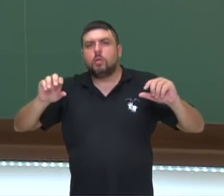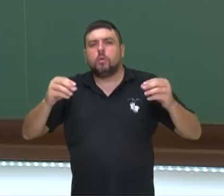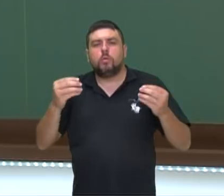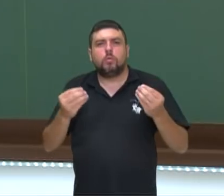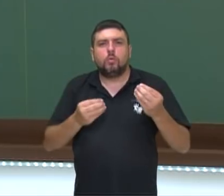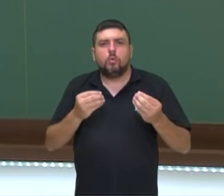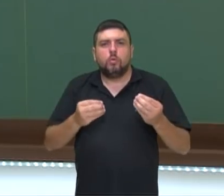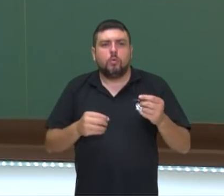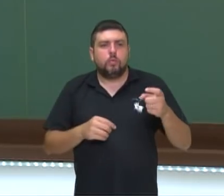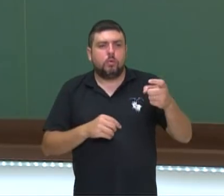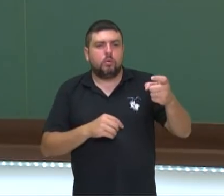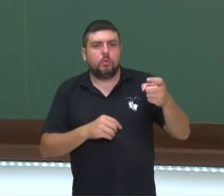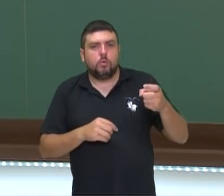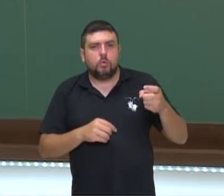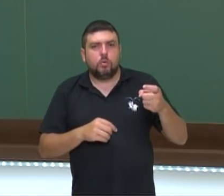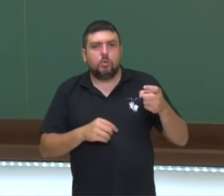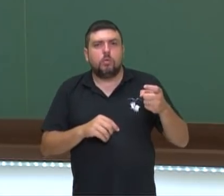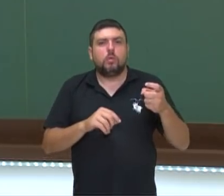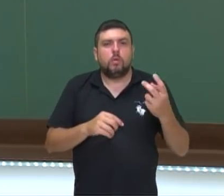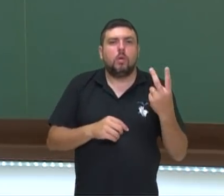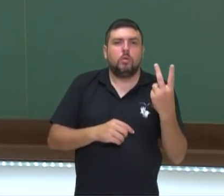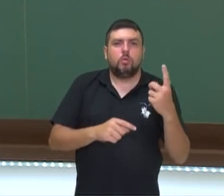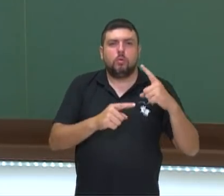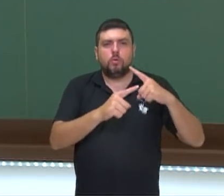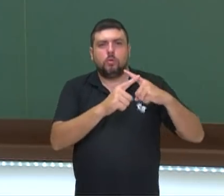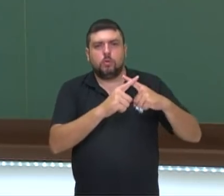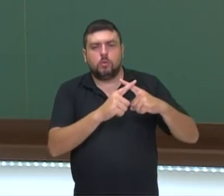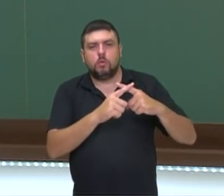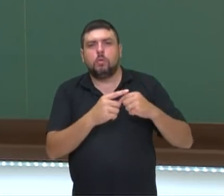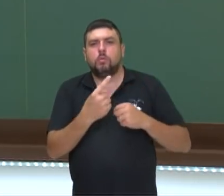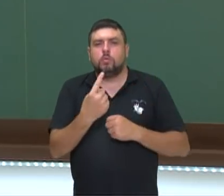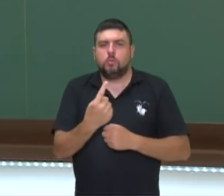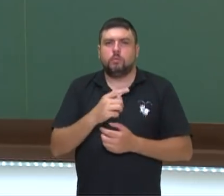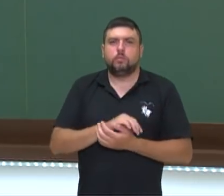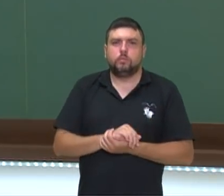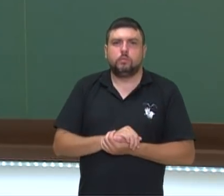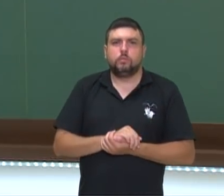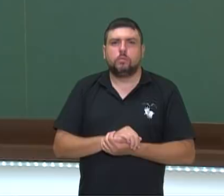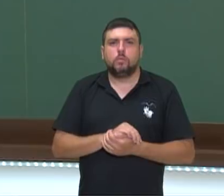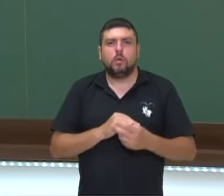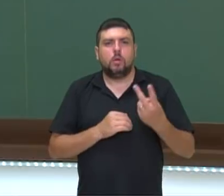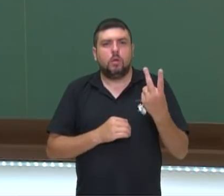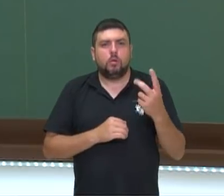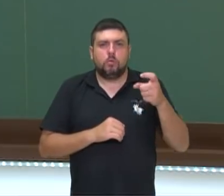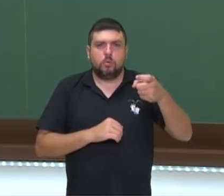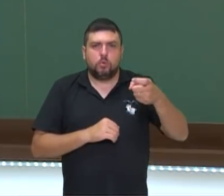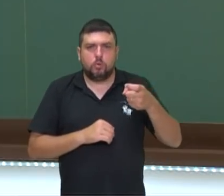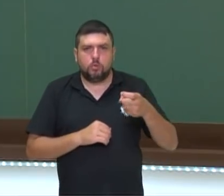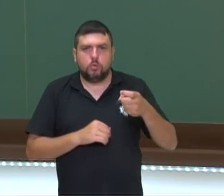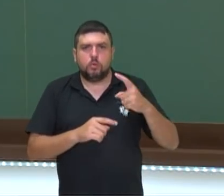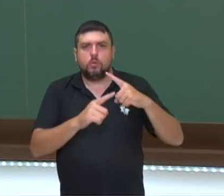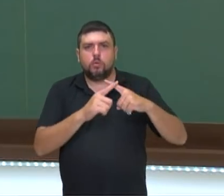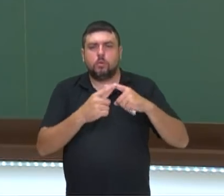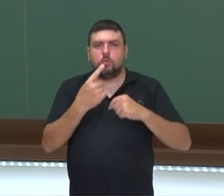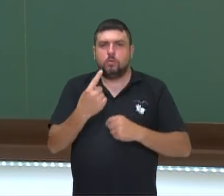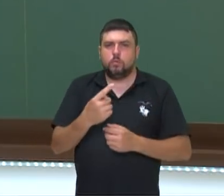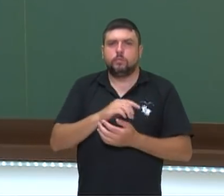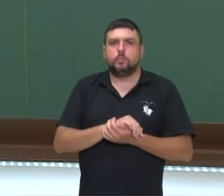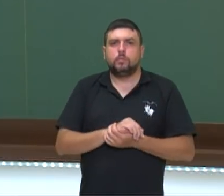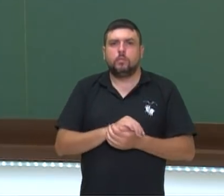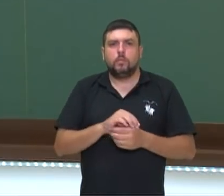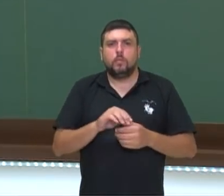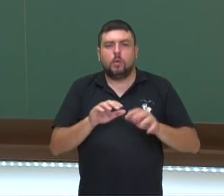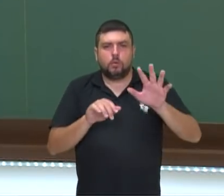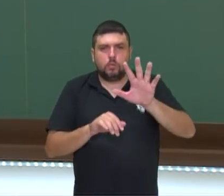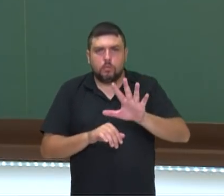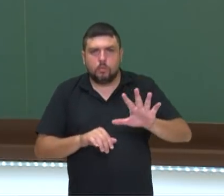X dessa sala, 2X vezes 1. Ou seja, o X dessa sala mais o X, a área dessa sala mais a área